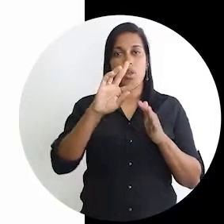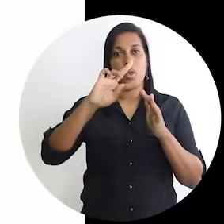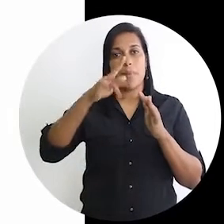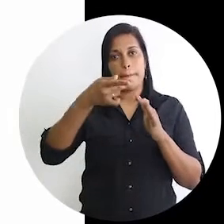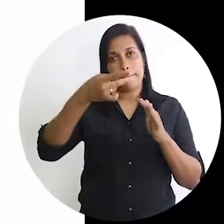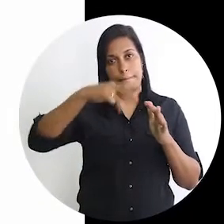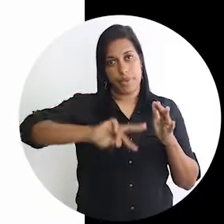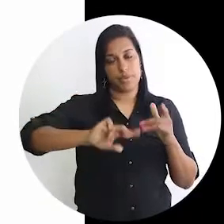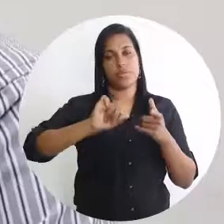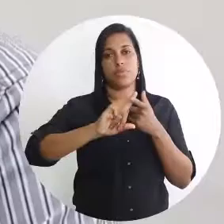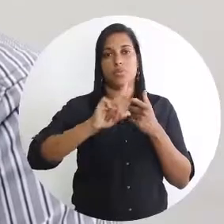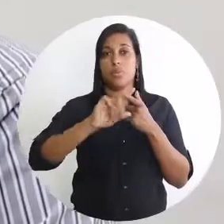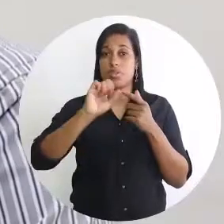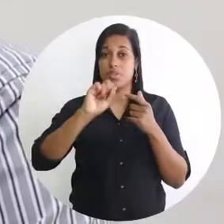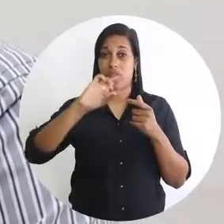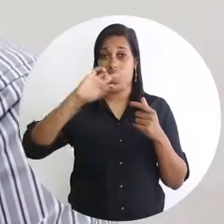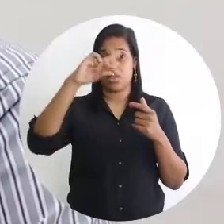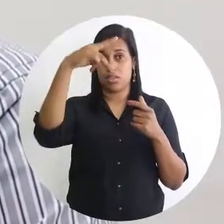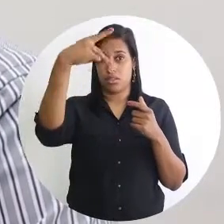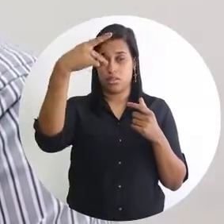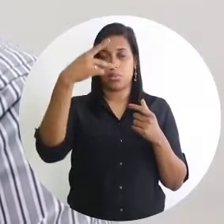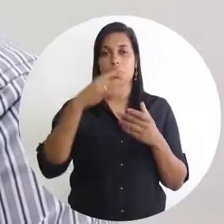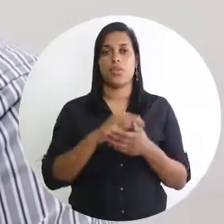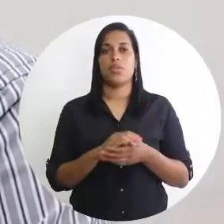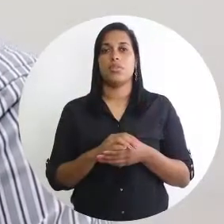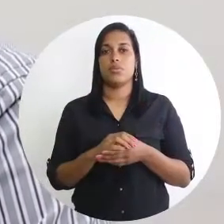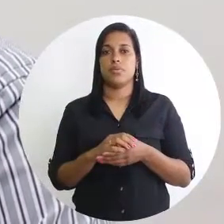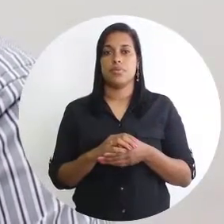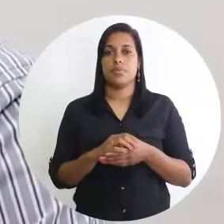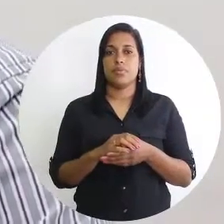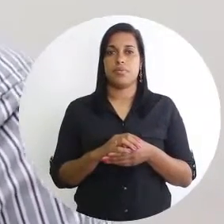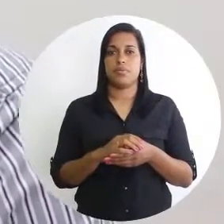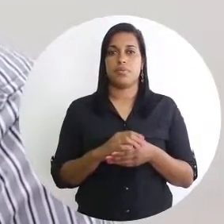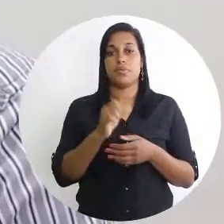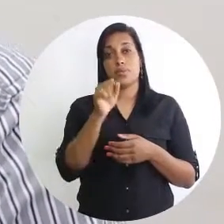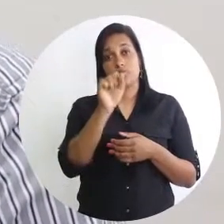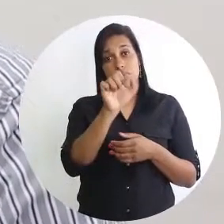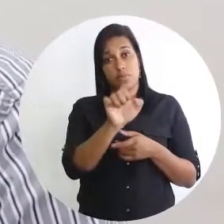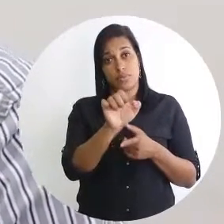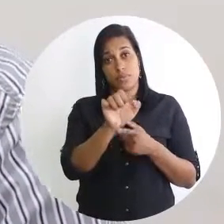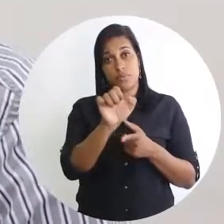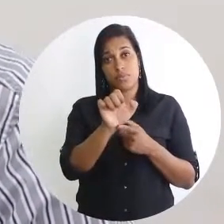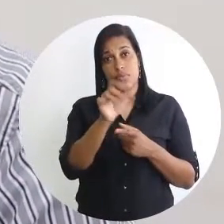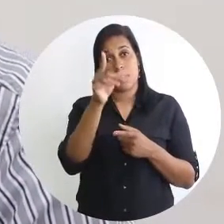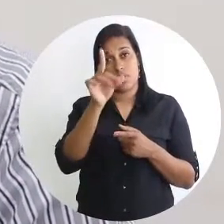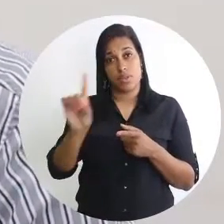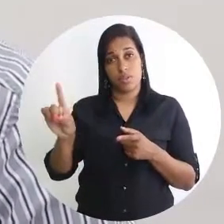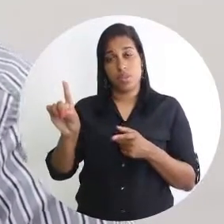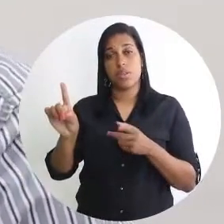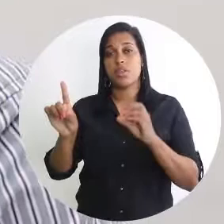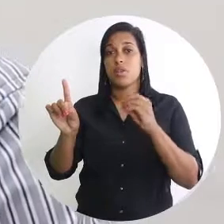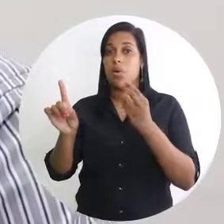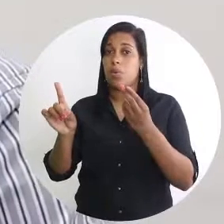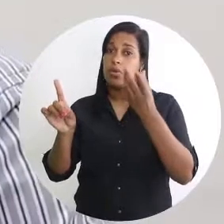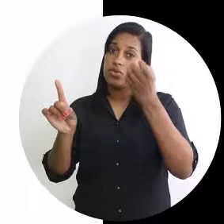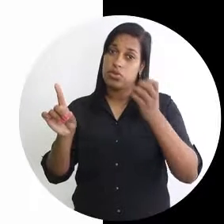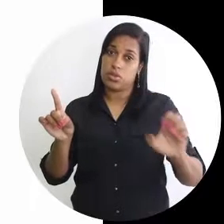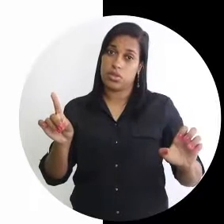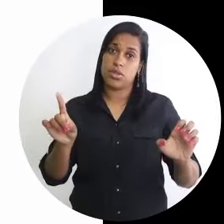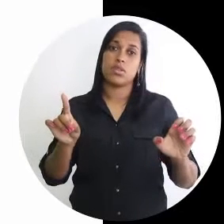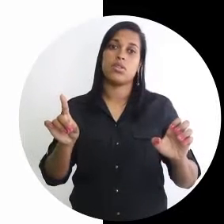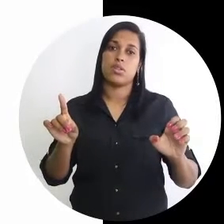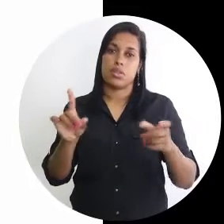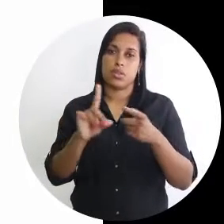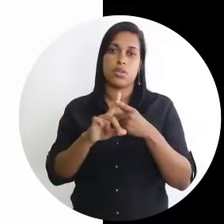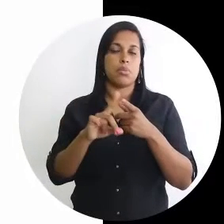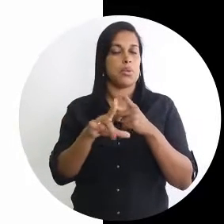abaixo do outro, se ele está acima do outro, se ele está à direita do outro, certo? Você